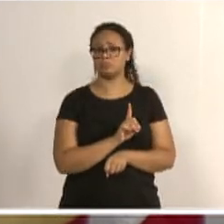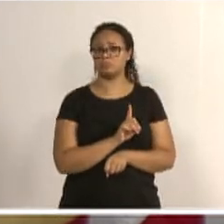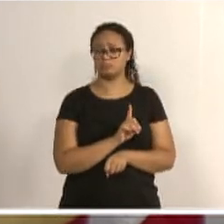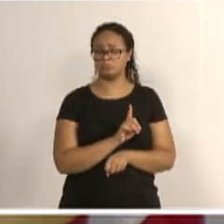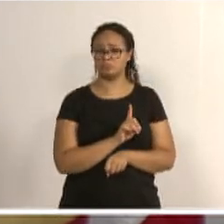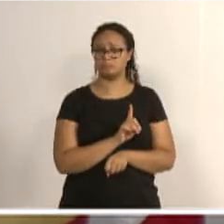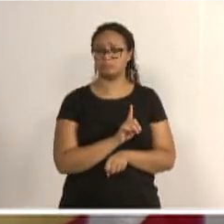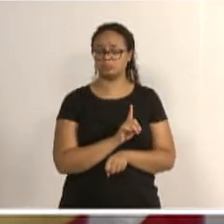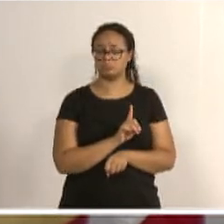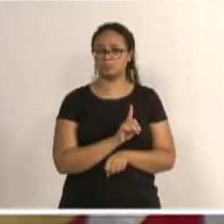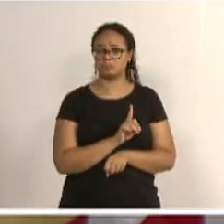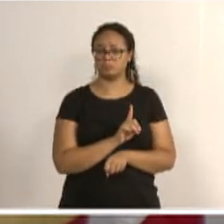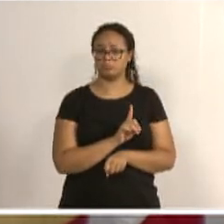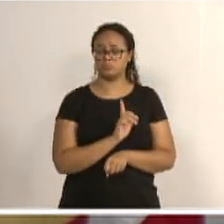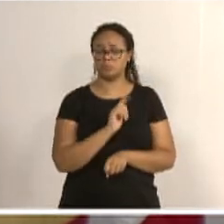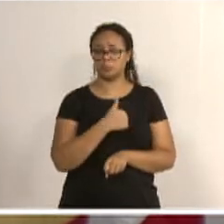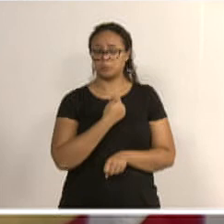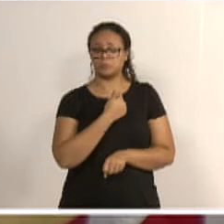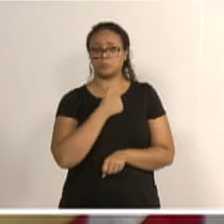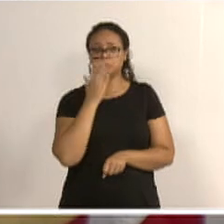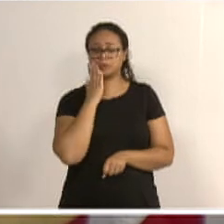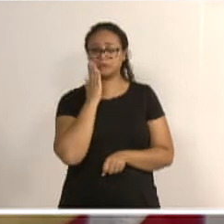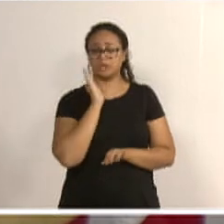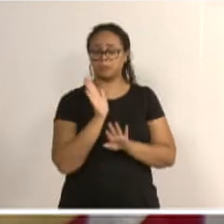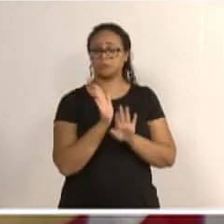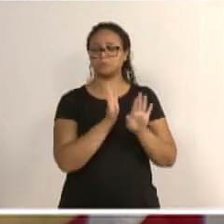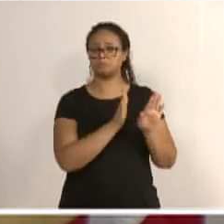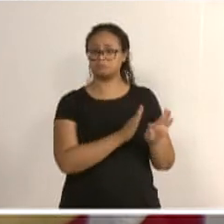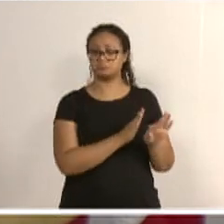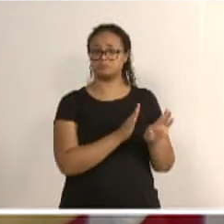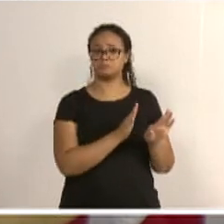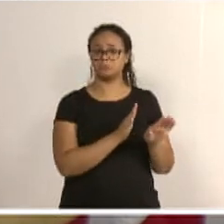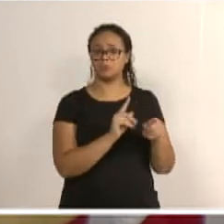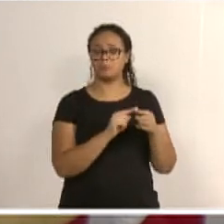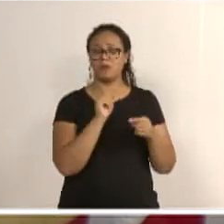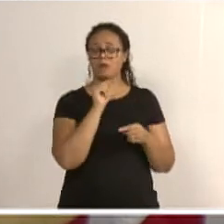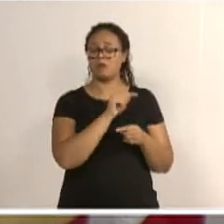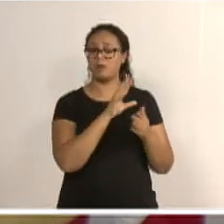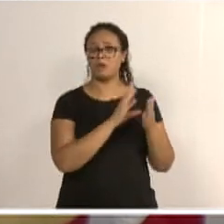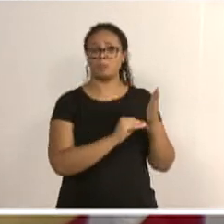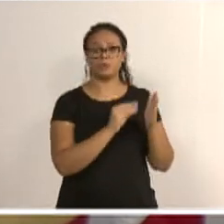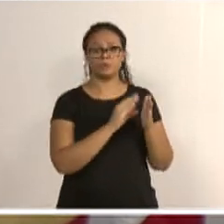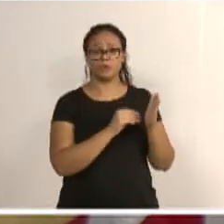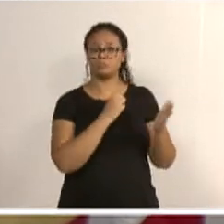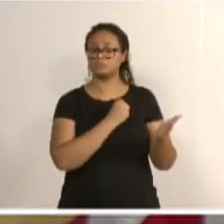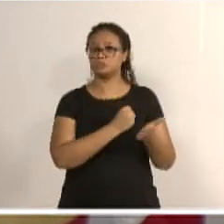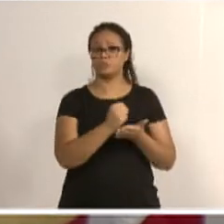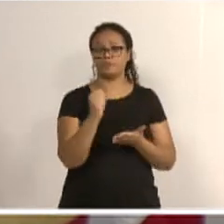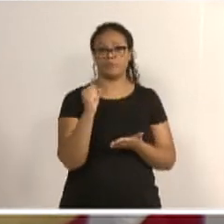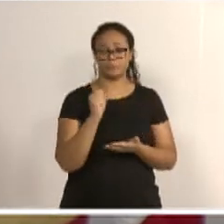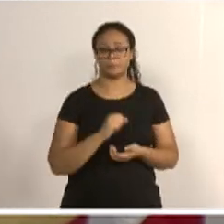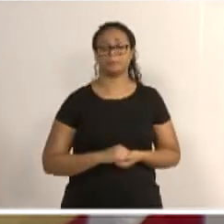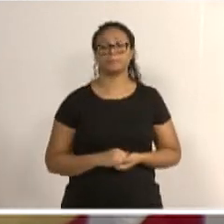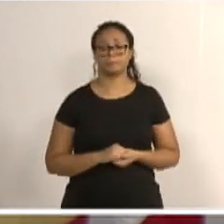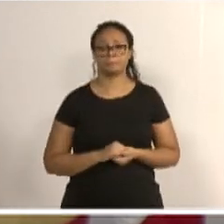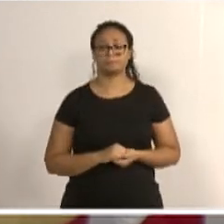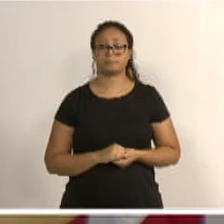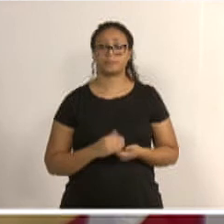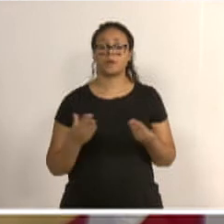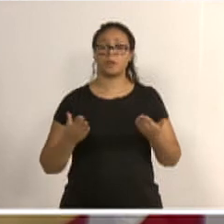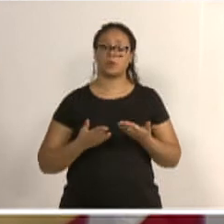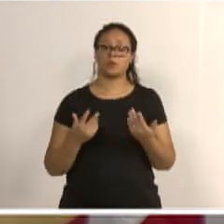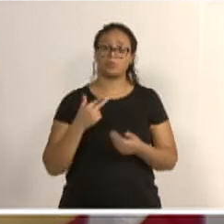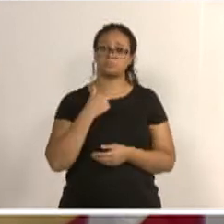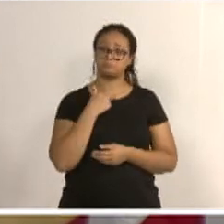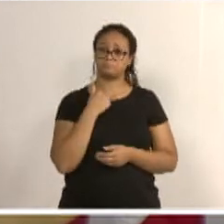consórcio SIGA, e, infelizmente, como eu volto a dizer, aquele modelo, senhores e senhoras, é um modelo falido. E a gente não